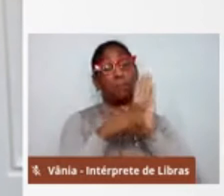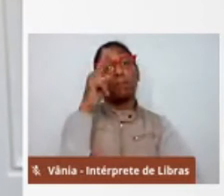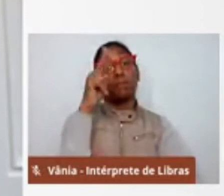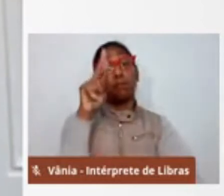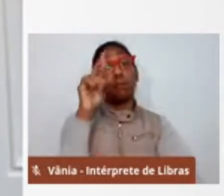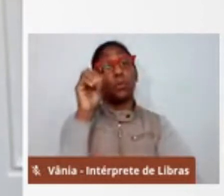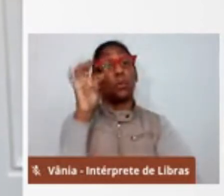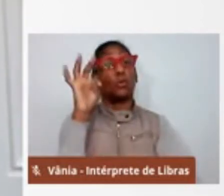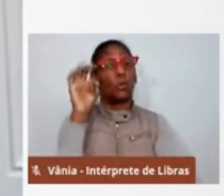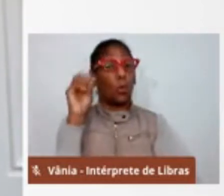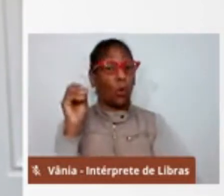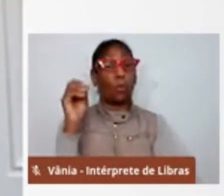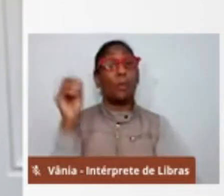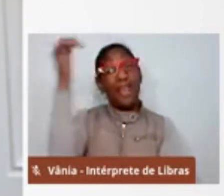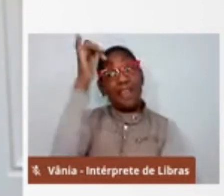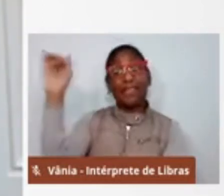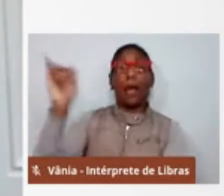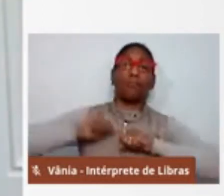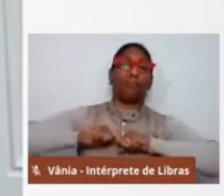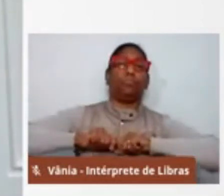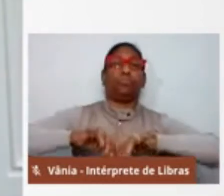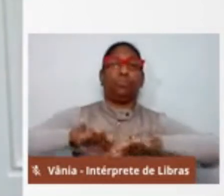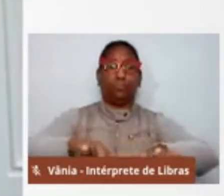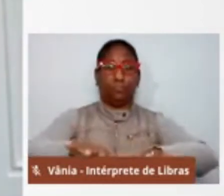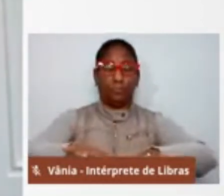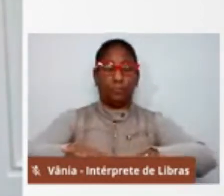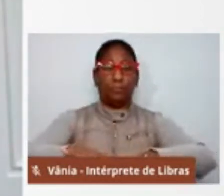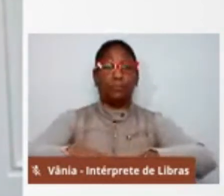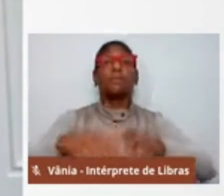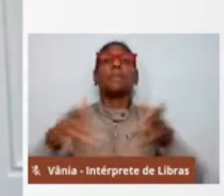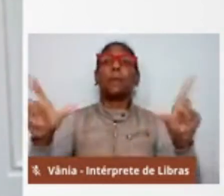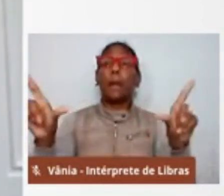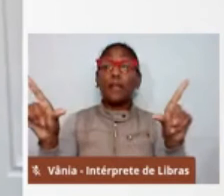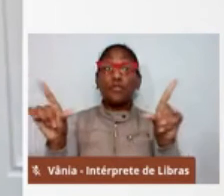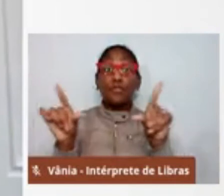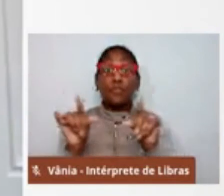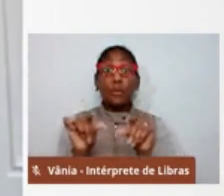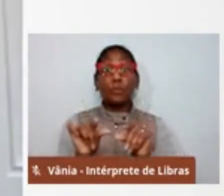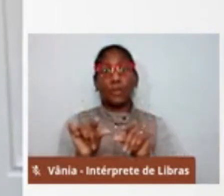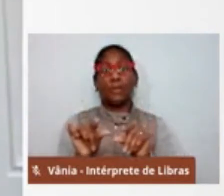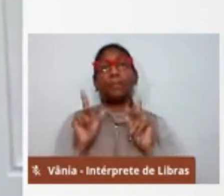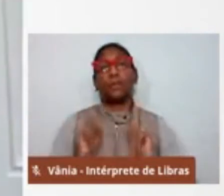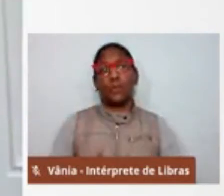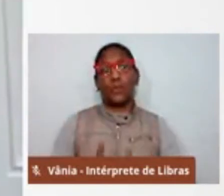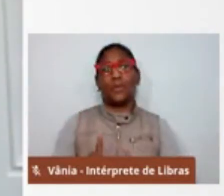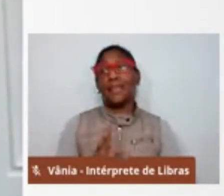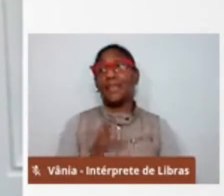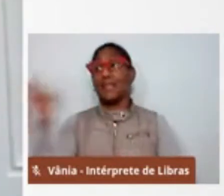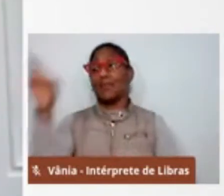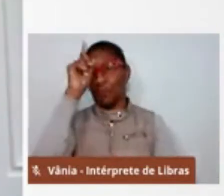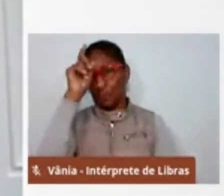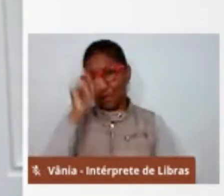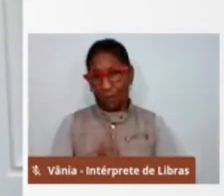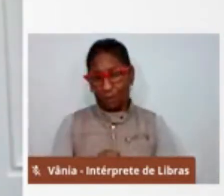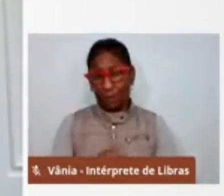reduzir as chances de contágio, para diminuir esta demanda por internações hospitalares, porque, embora